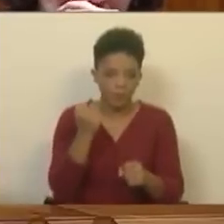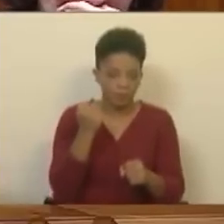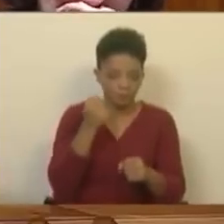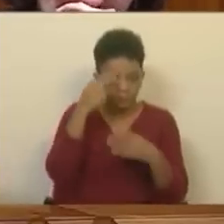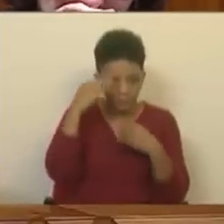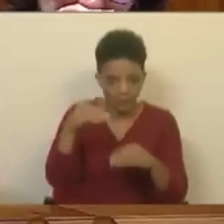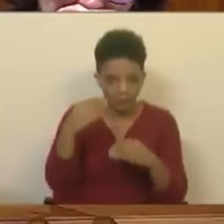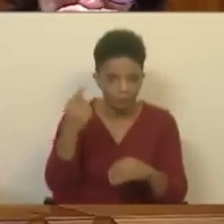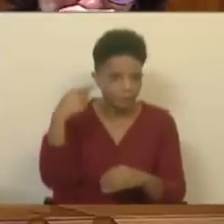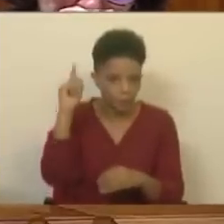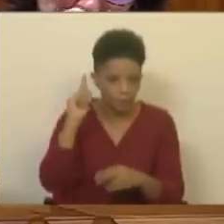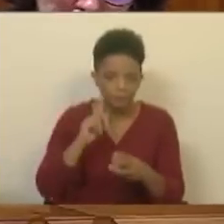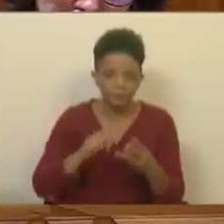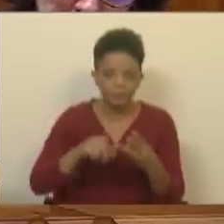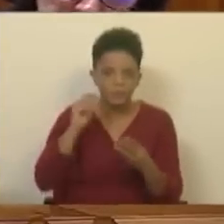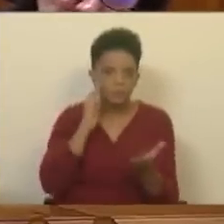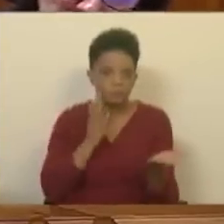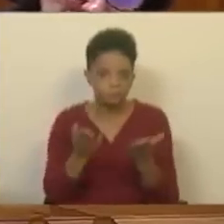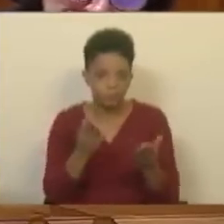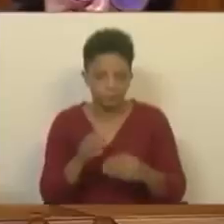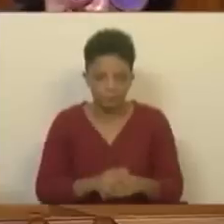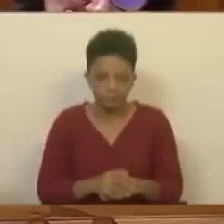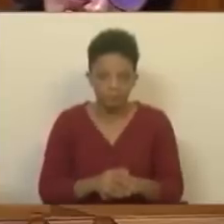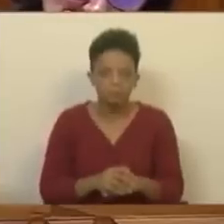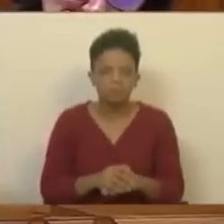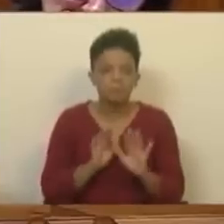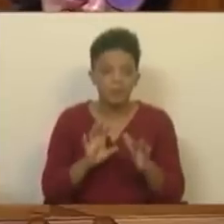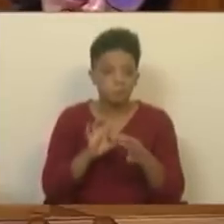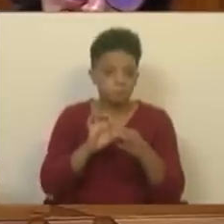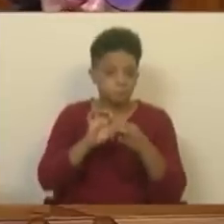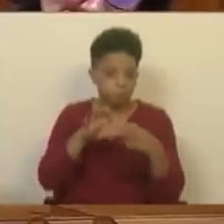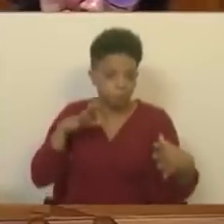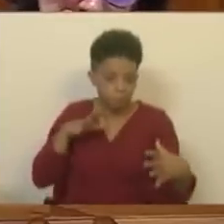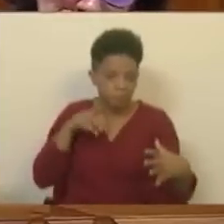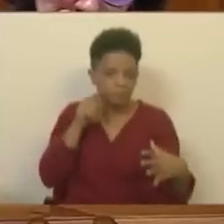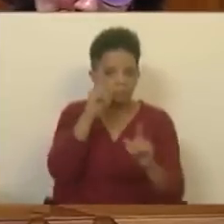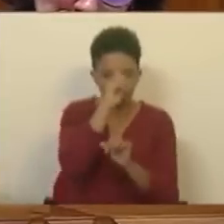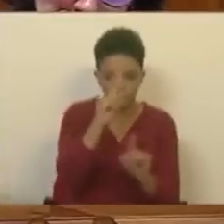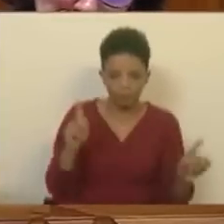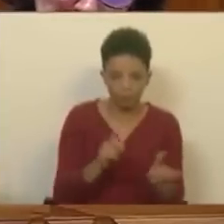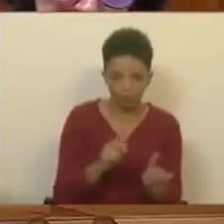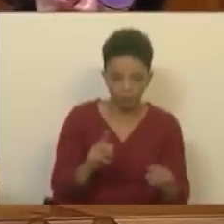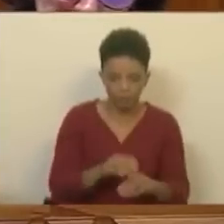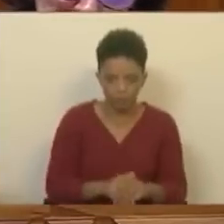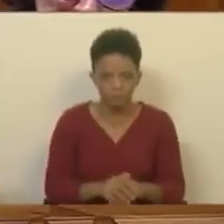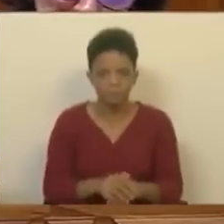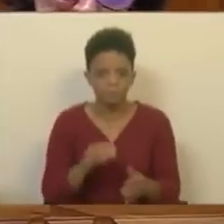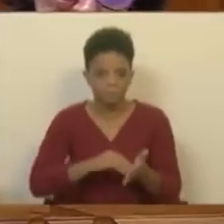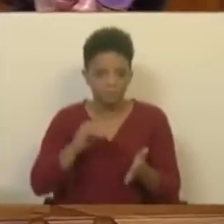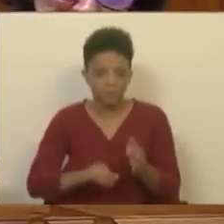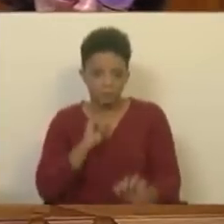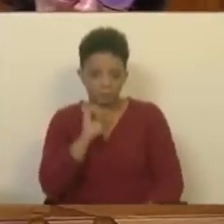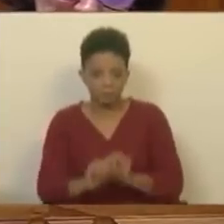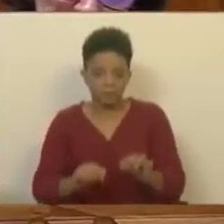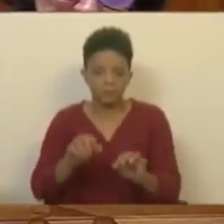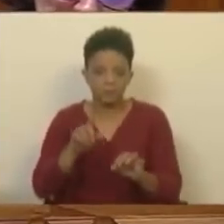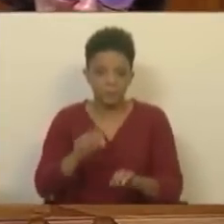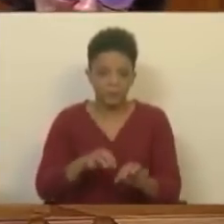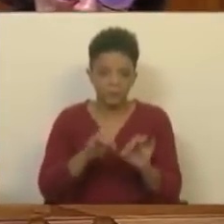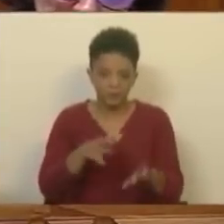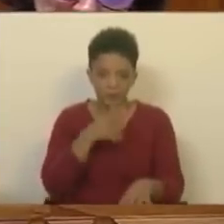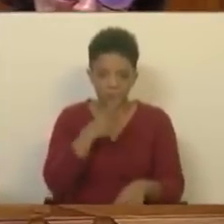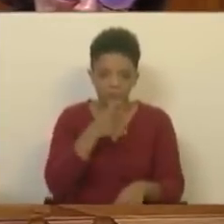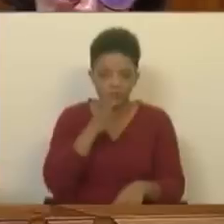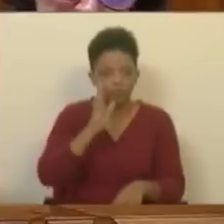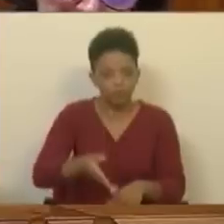tem a ver pessoal não de sempre nada tem a ver com os professores a respetiva contratação e como já está a